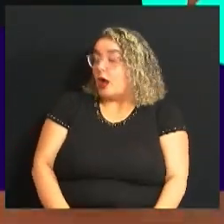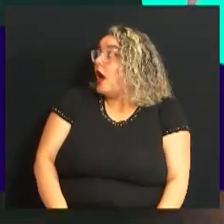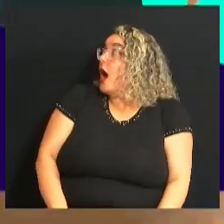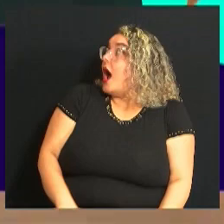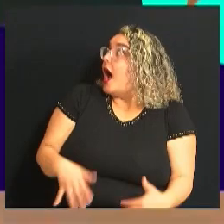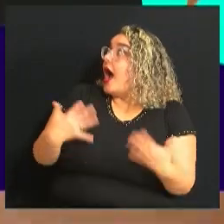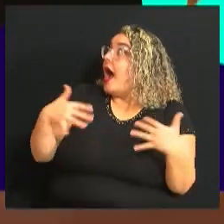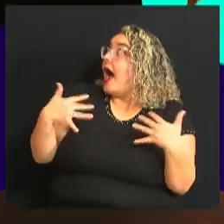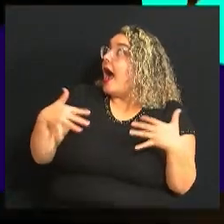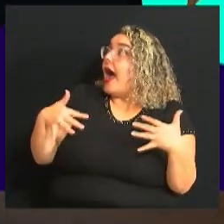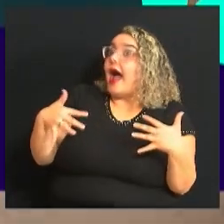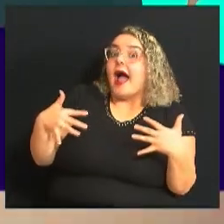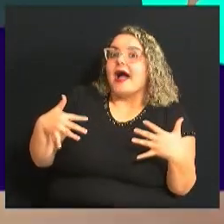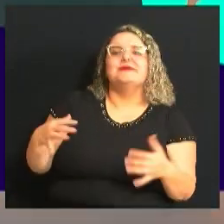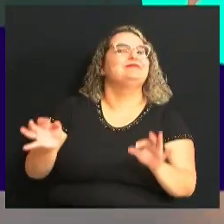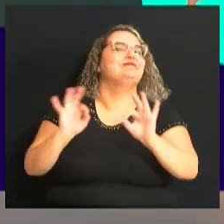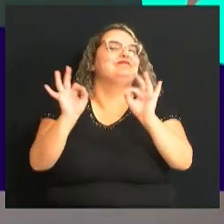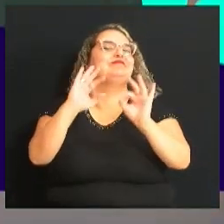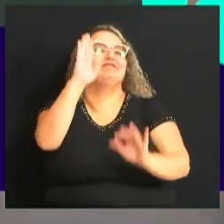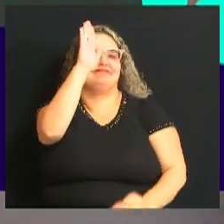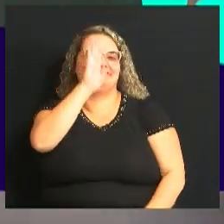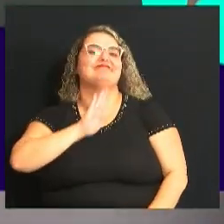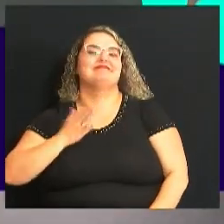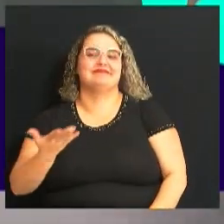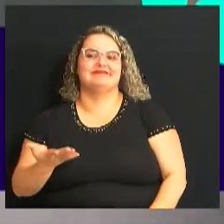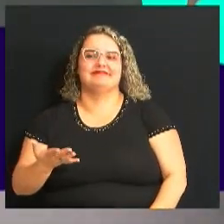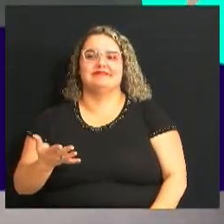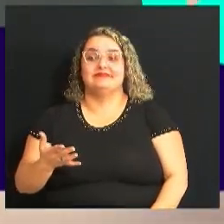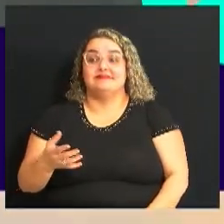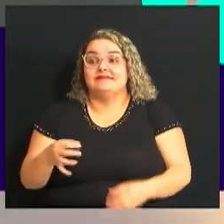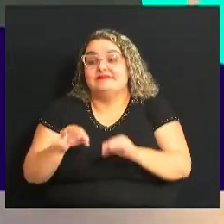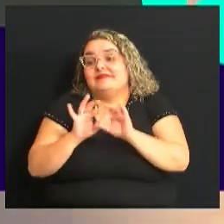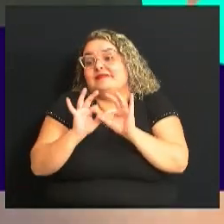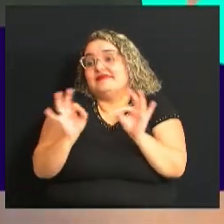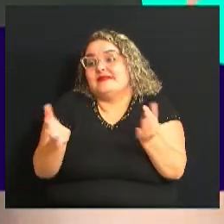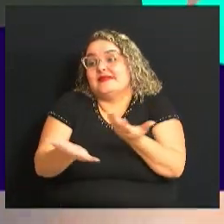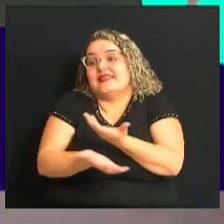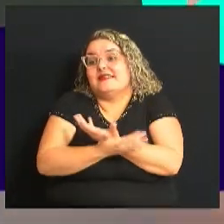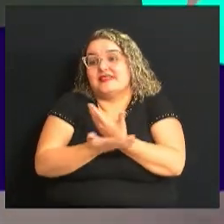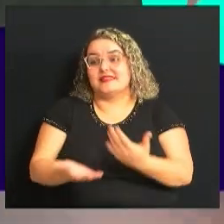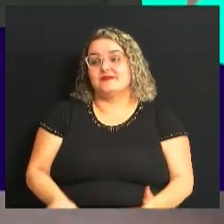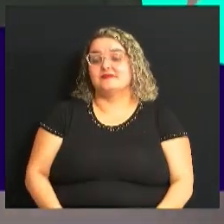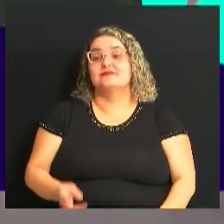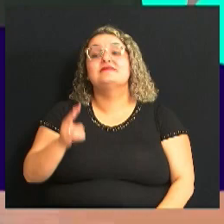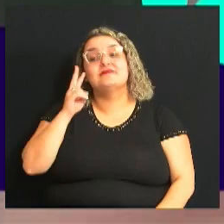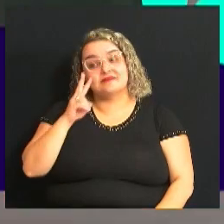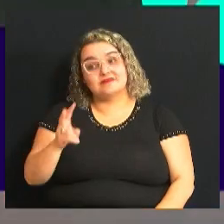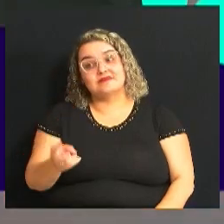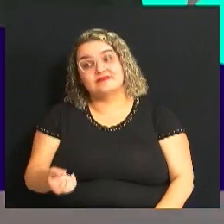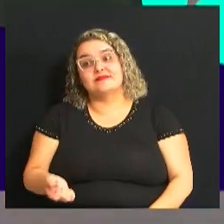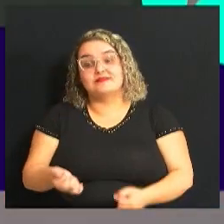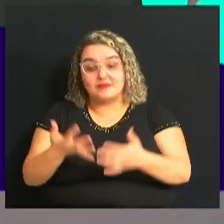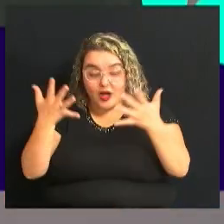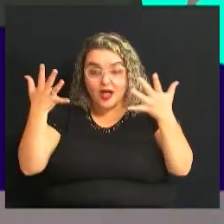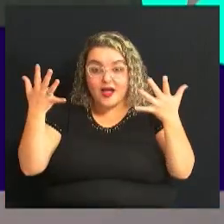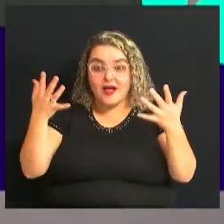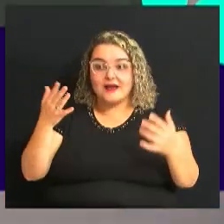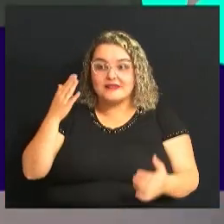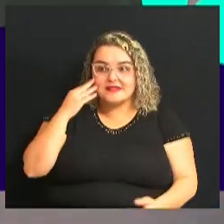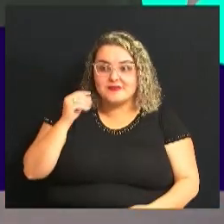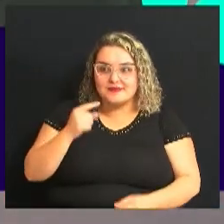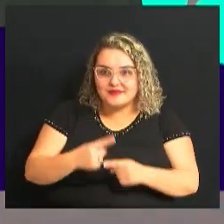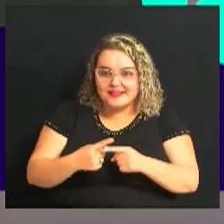acontecerem? Nada. Você pode ir com a carteira assim, ó, vazia, que você vai ver o show, sabe por quê? O evento é